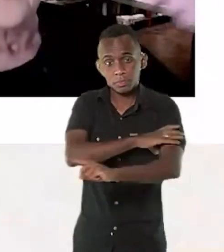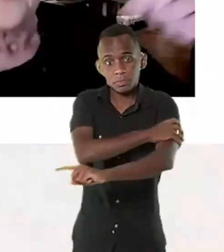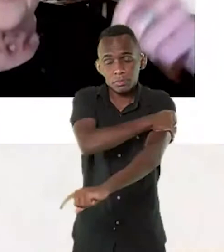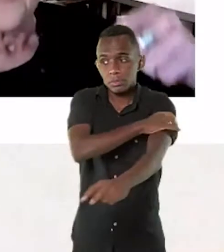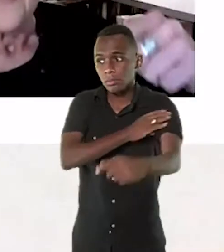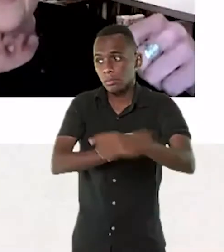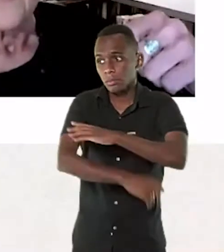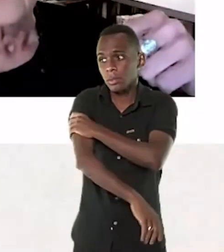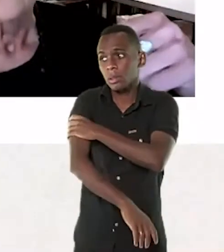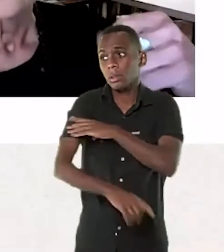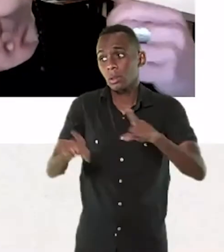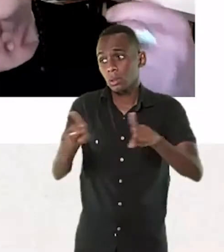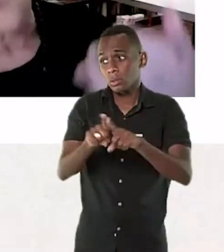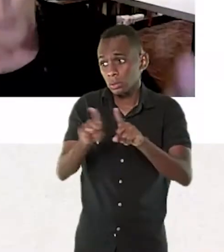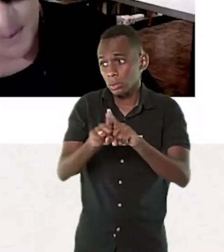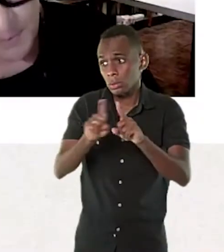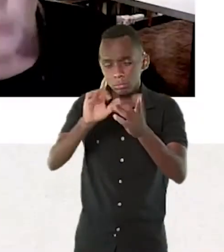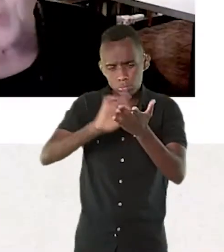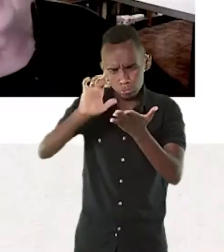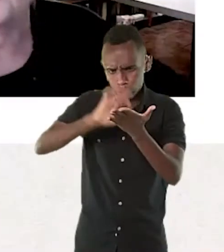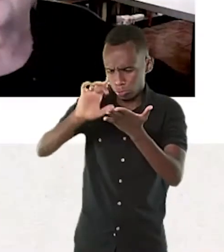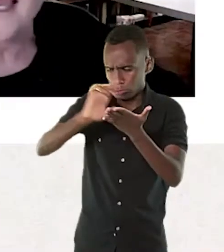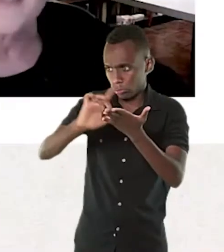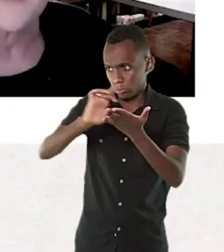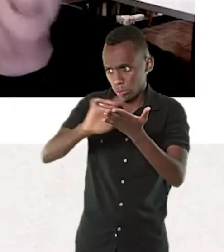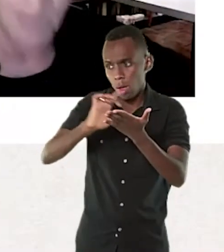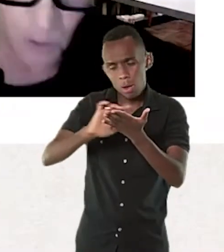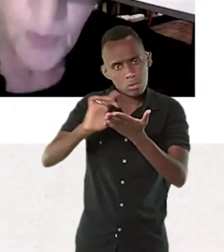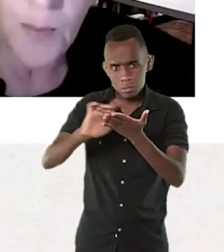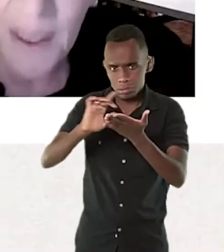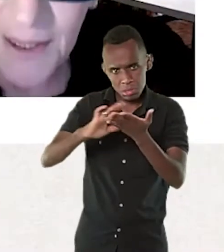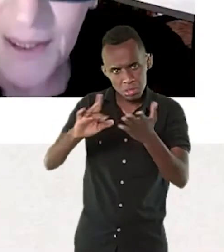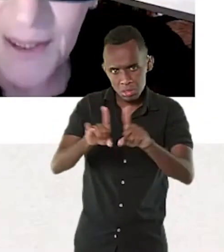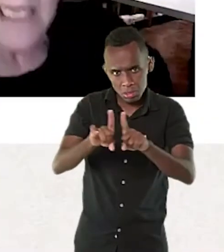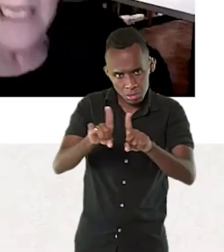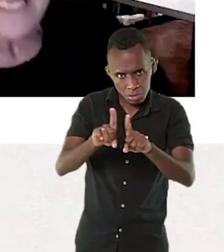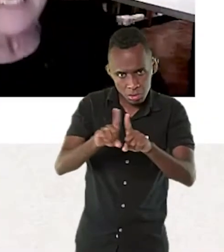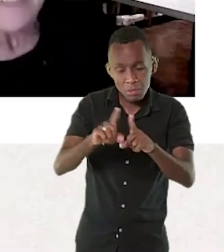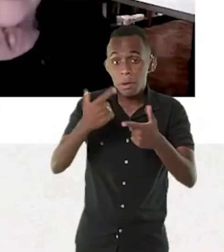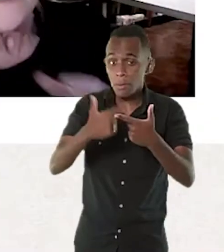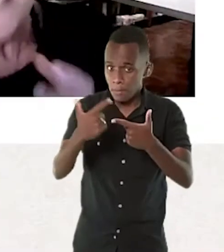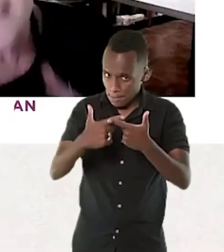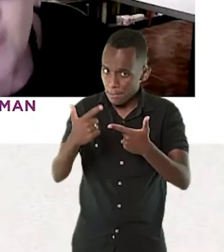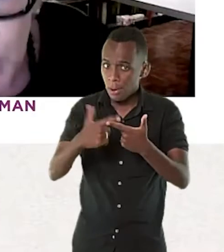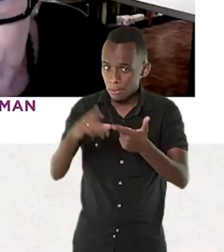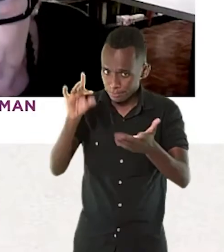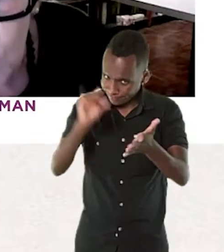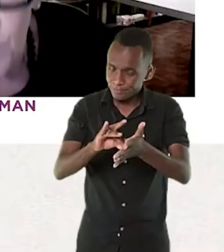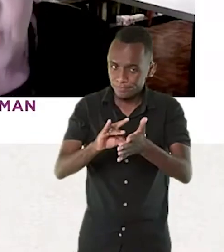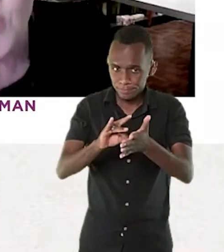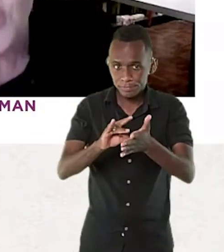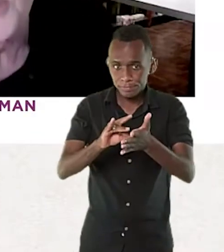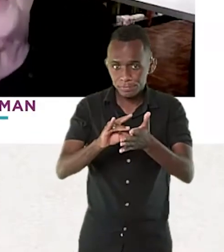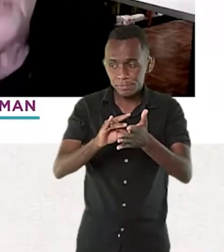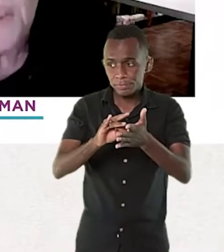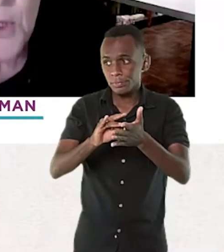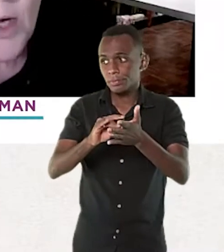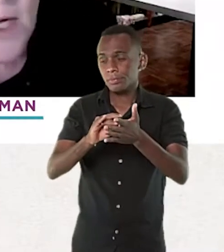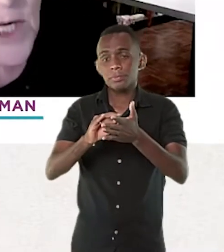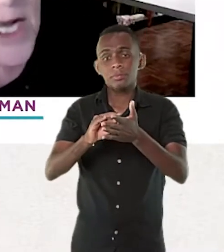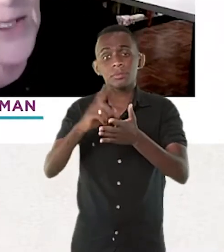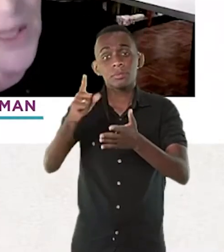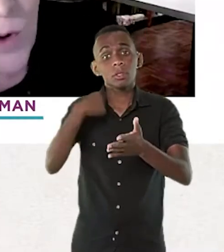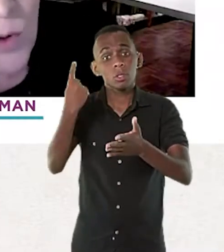abrir o celular. Ou para abrir o celular, que dá muito problema também. E é isso que